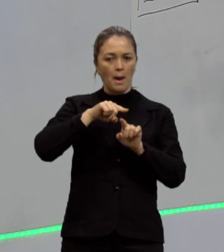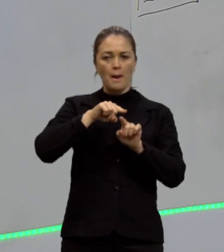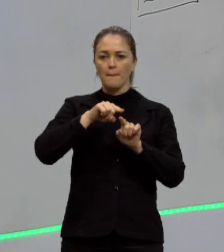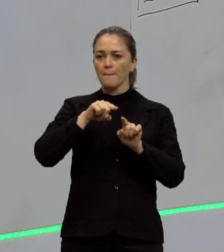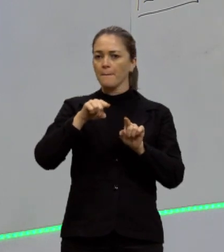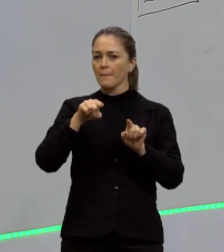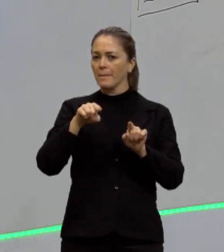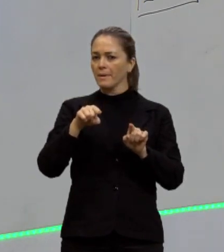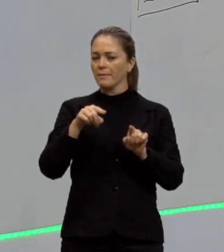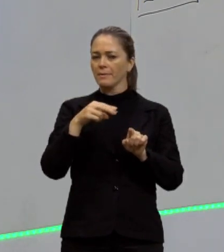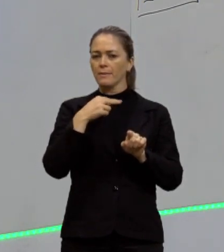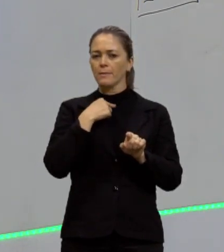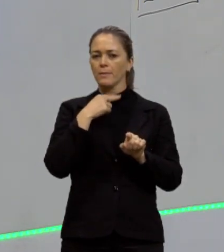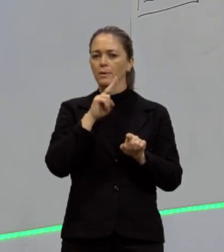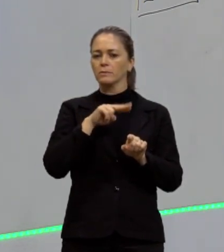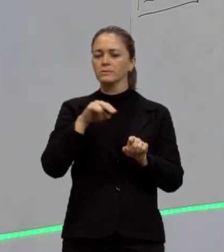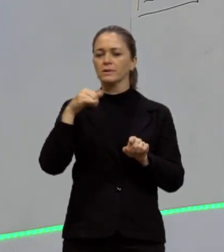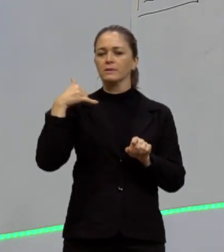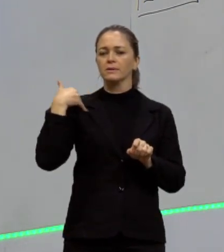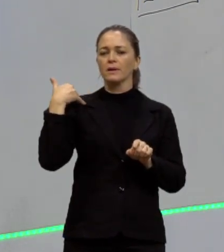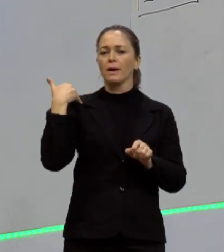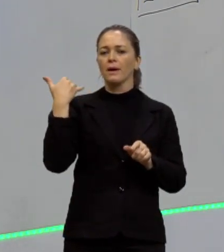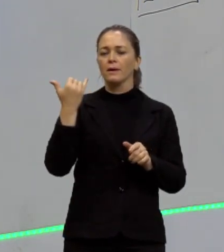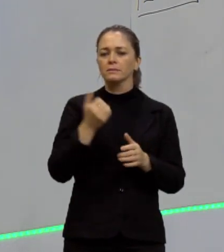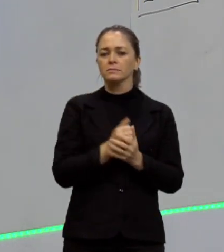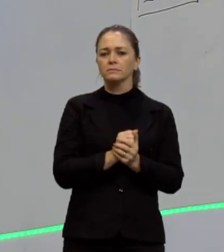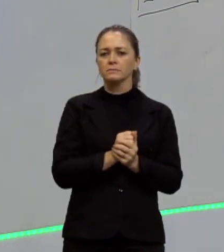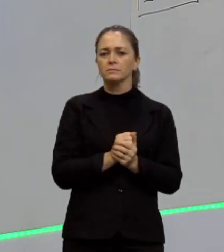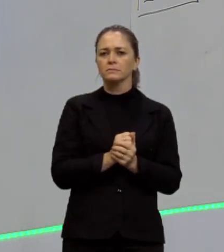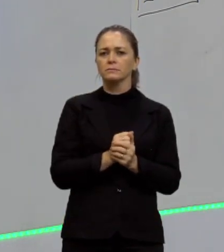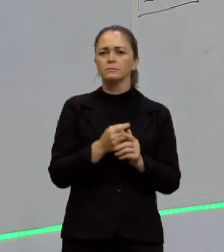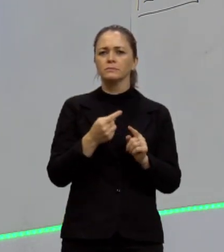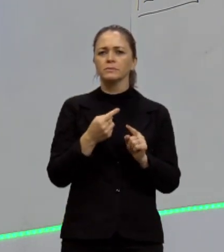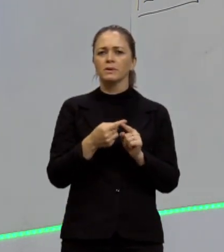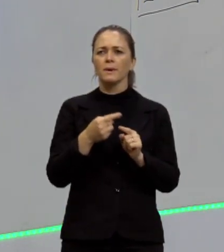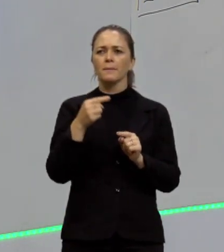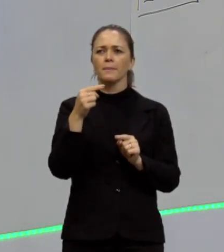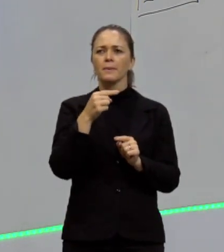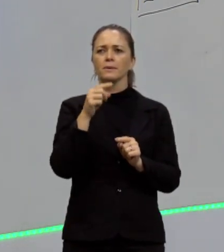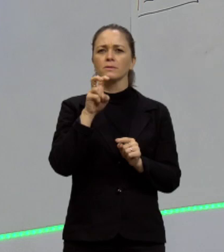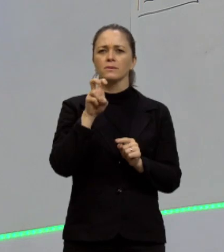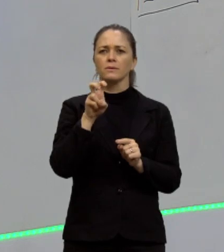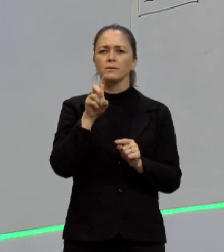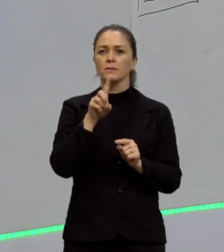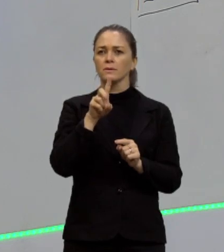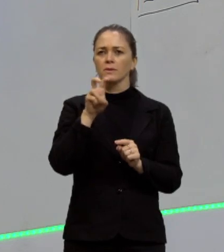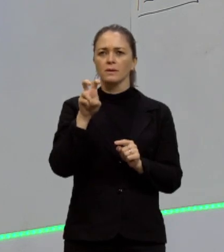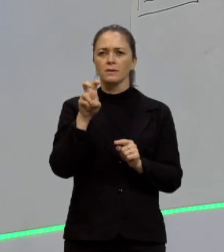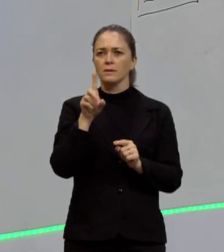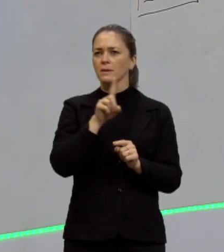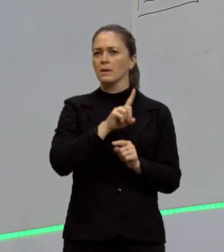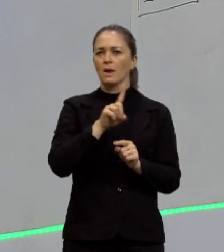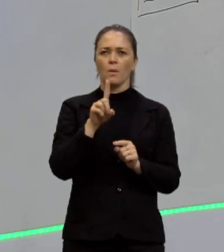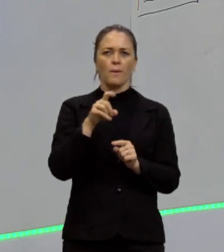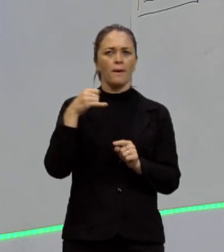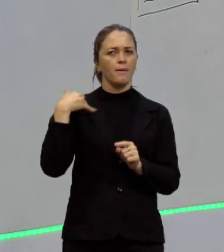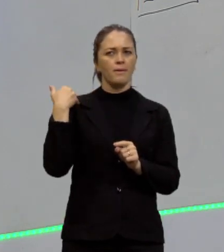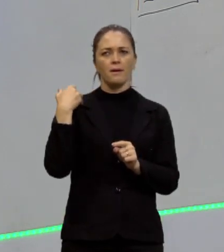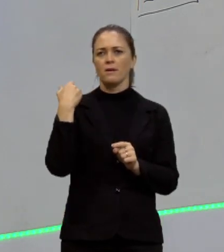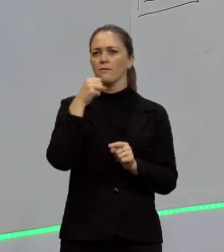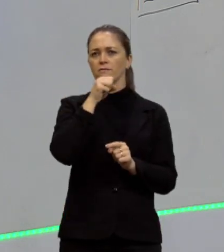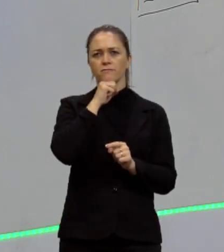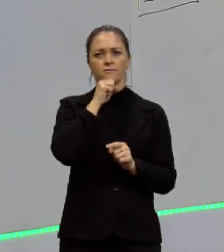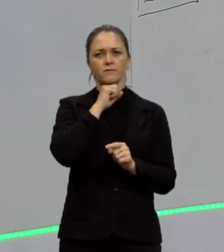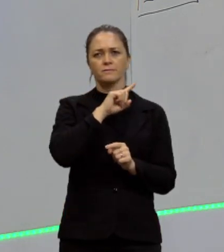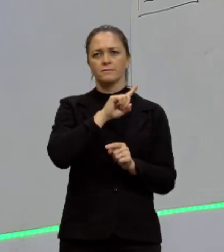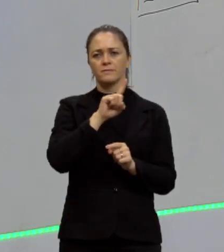equação. O que que é? O que que o 15 não é? O 15 não é a idade da avó. Certo? A idade da